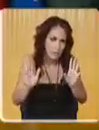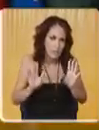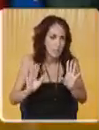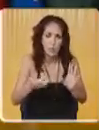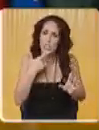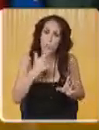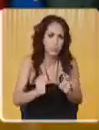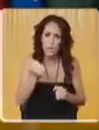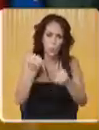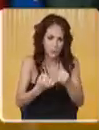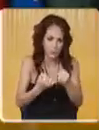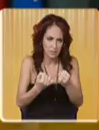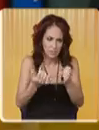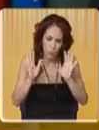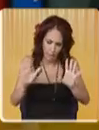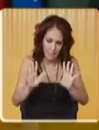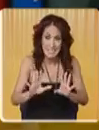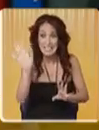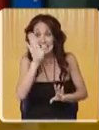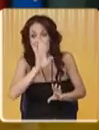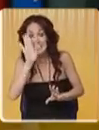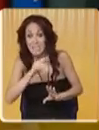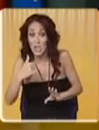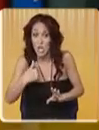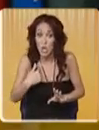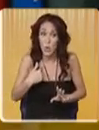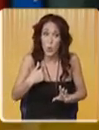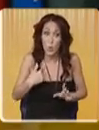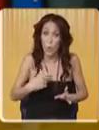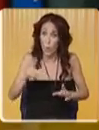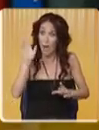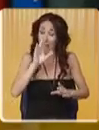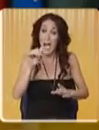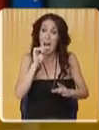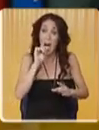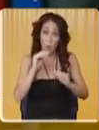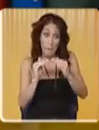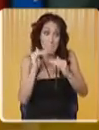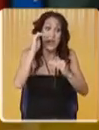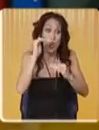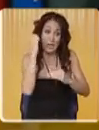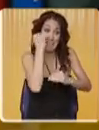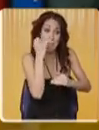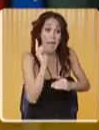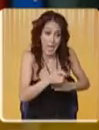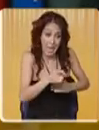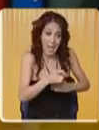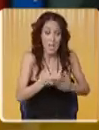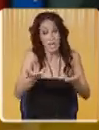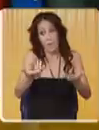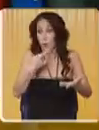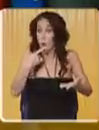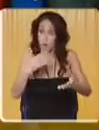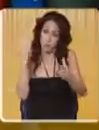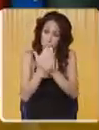a inibição de conduzir. Se eu tivesse um grau de alcoolemia maior, como era crime, havia suspensão